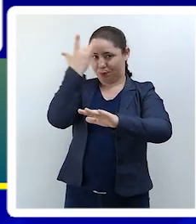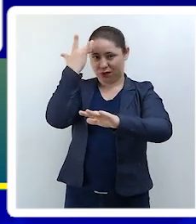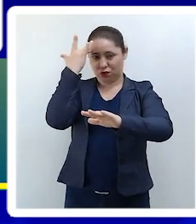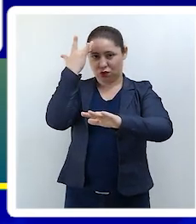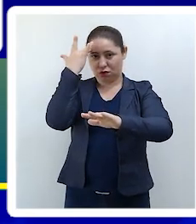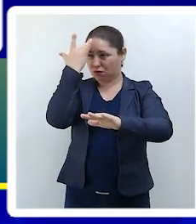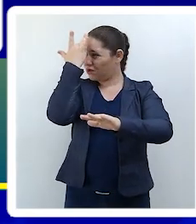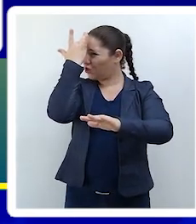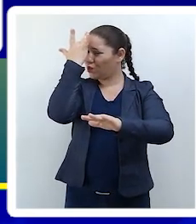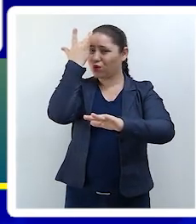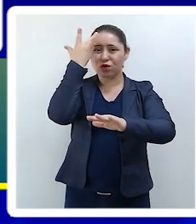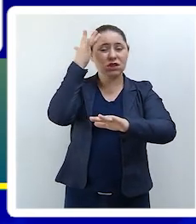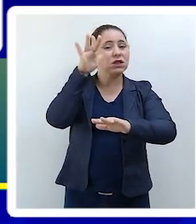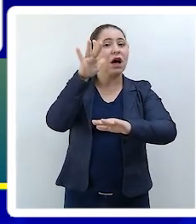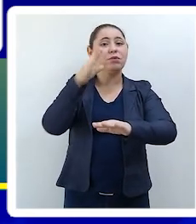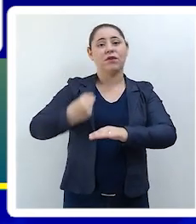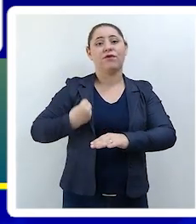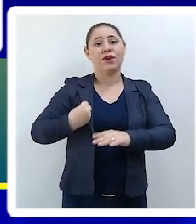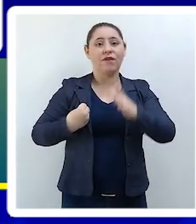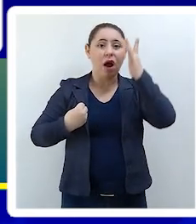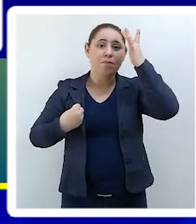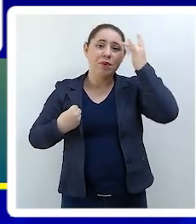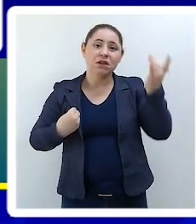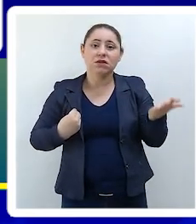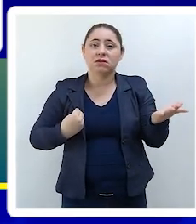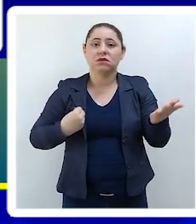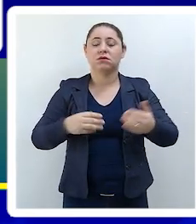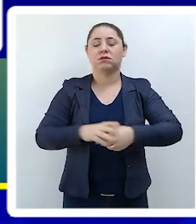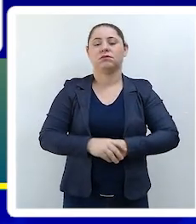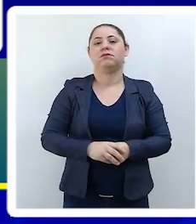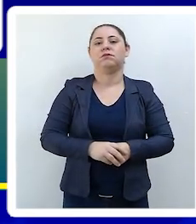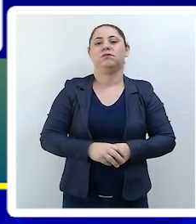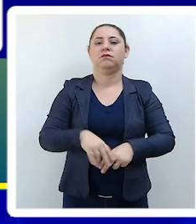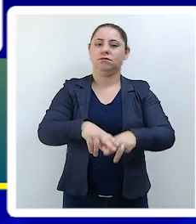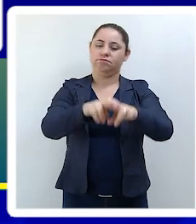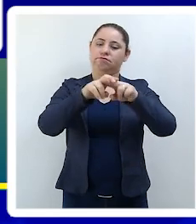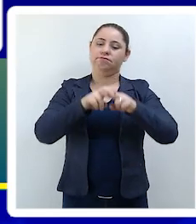não sabem se vão estar vivas amanhã. Então,